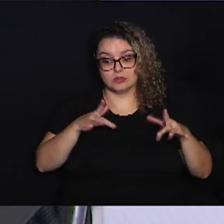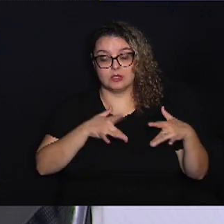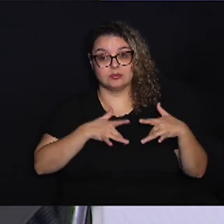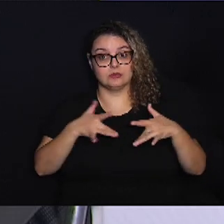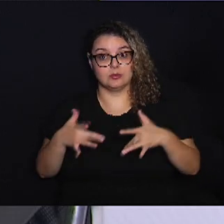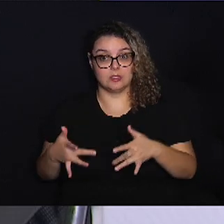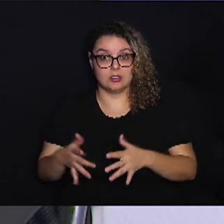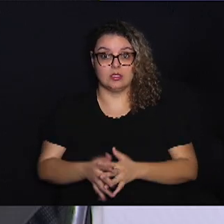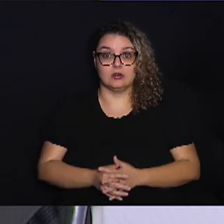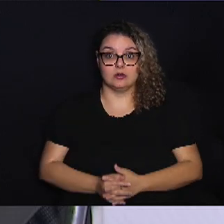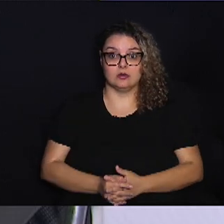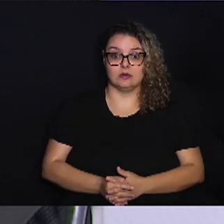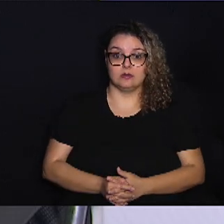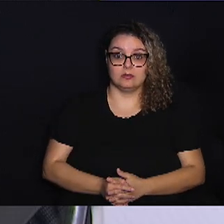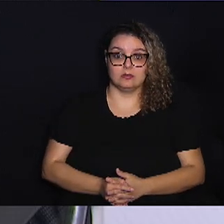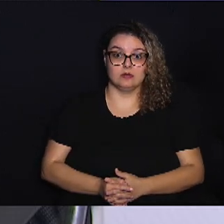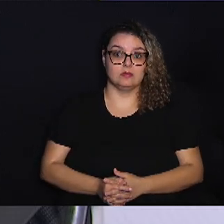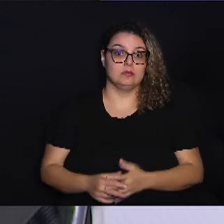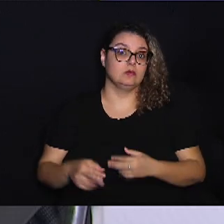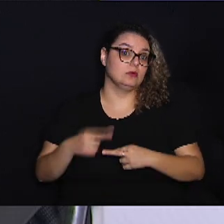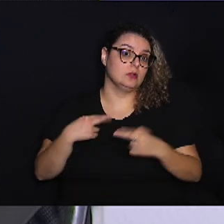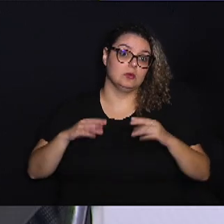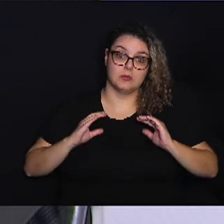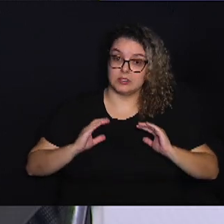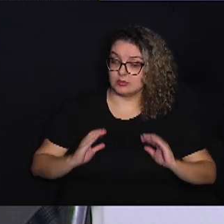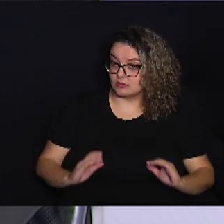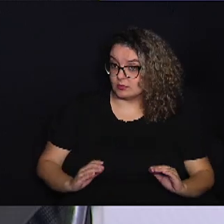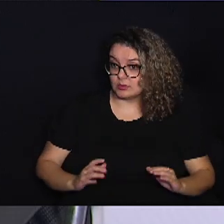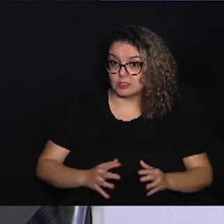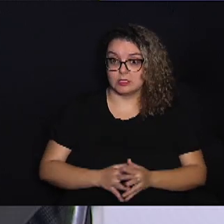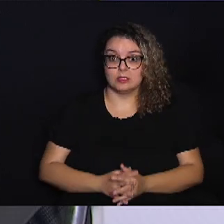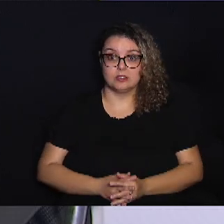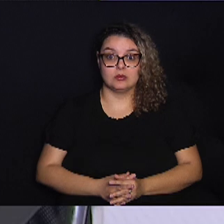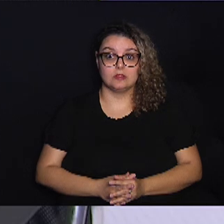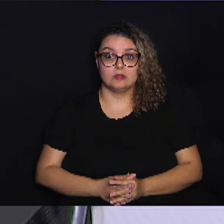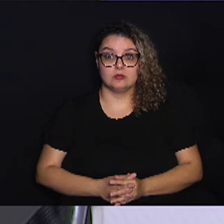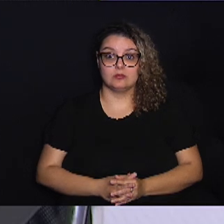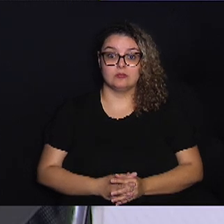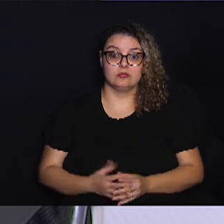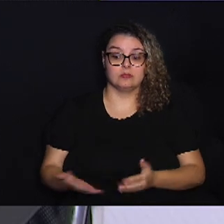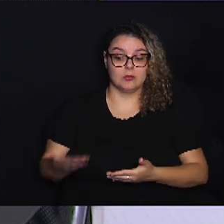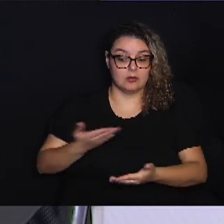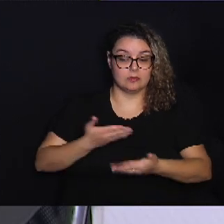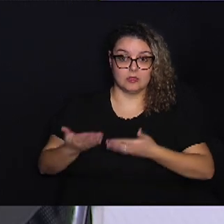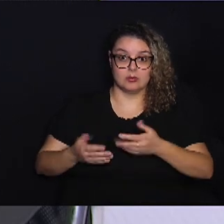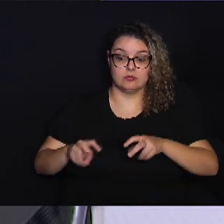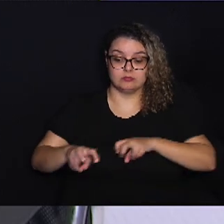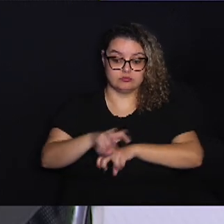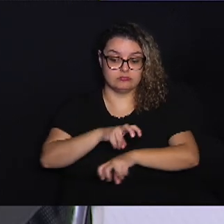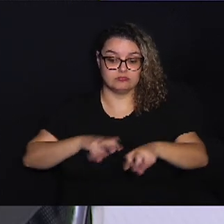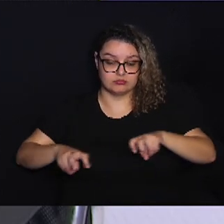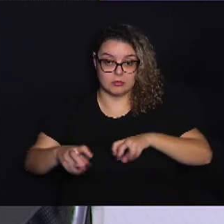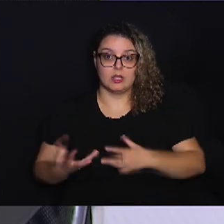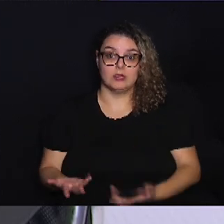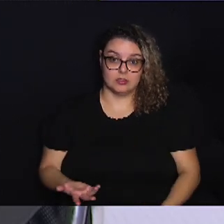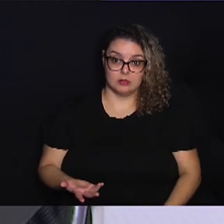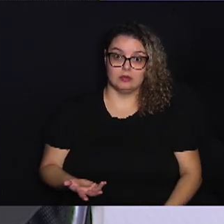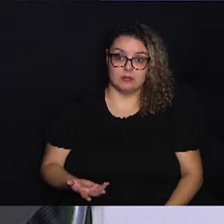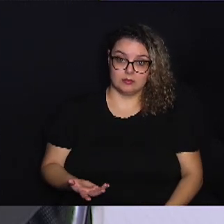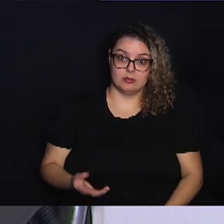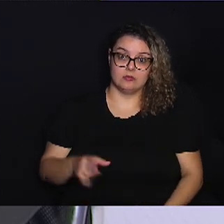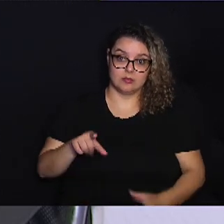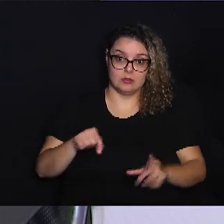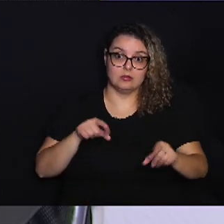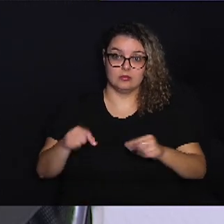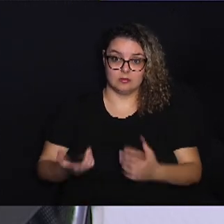aspas, em questão de comportamento, de se dar com outros. E então foi essa escolha. A